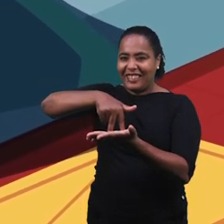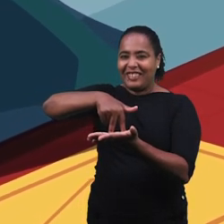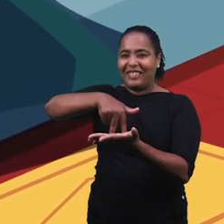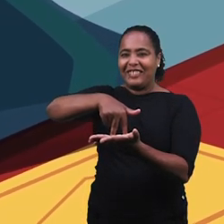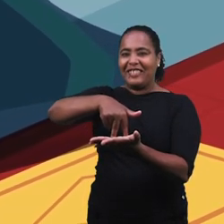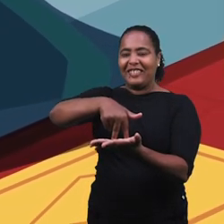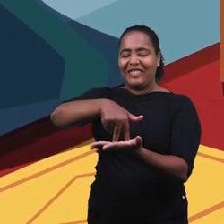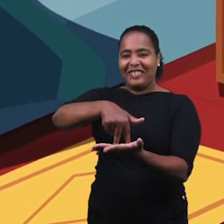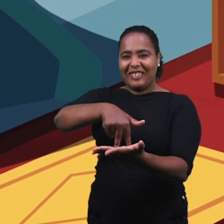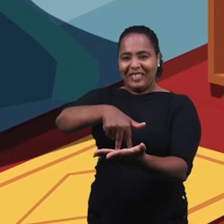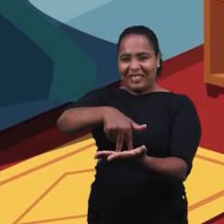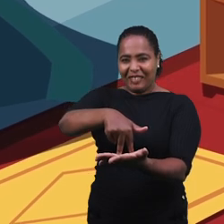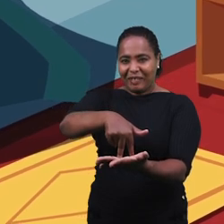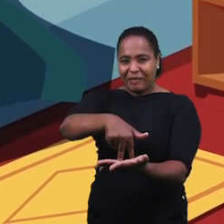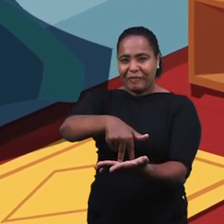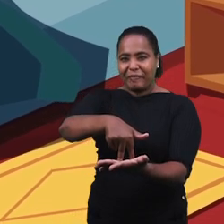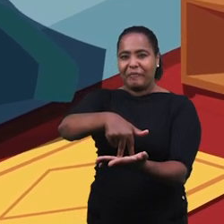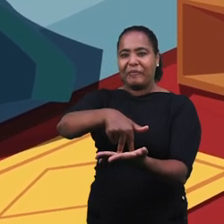sustentou.